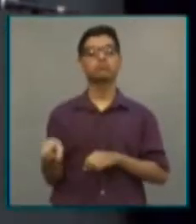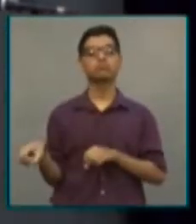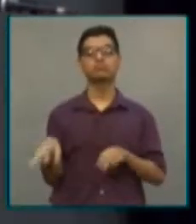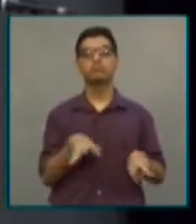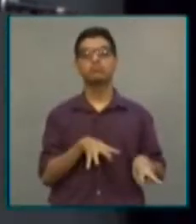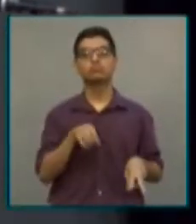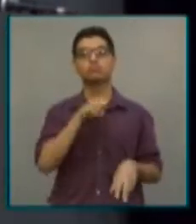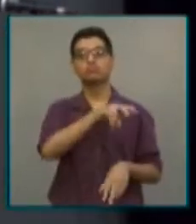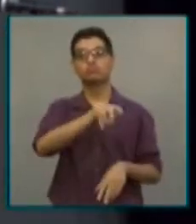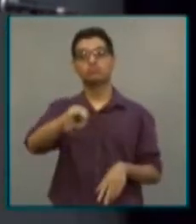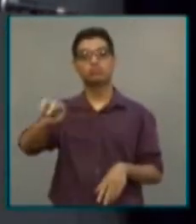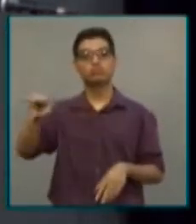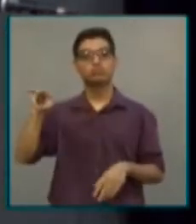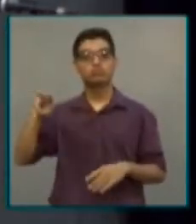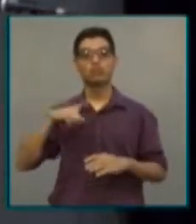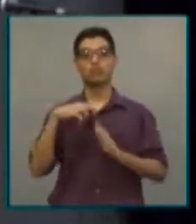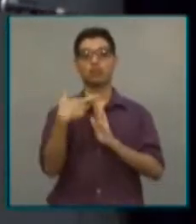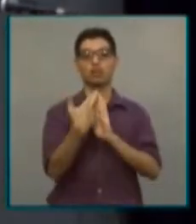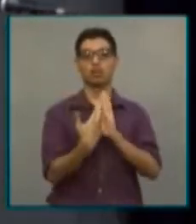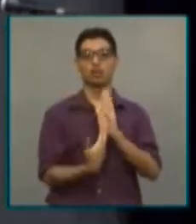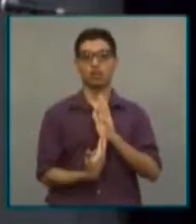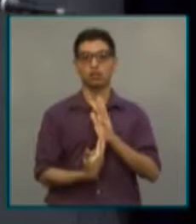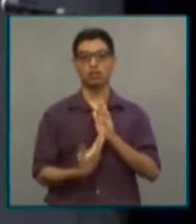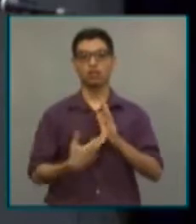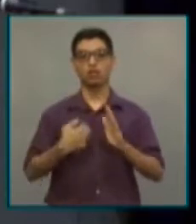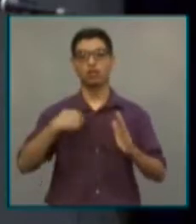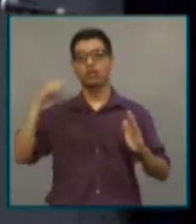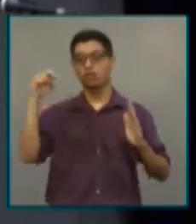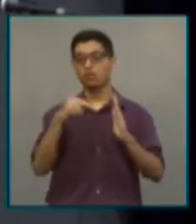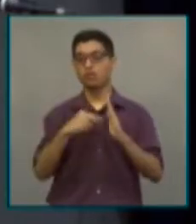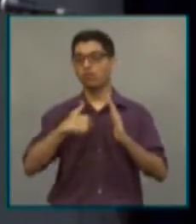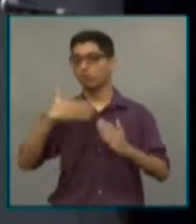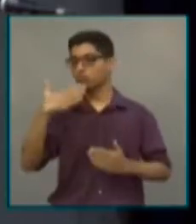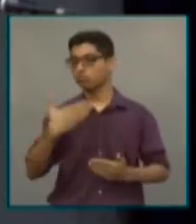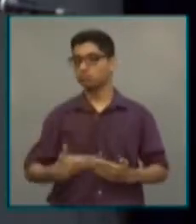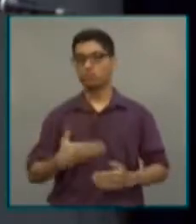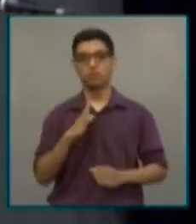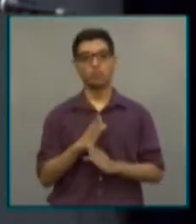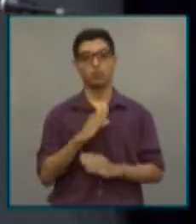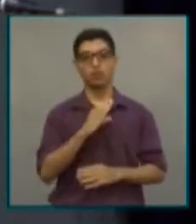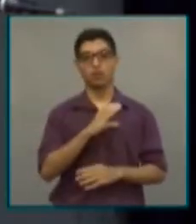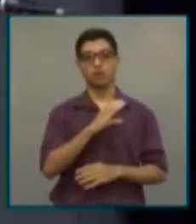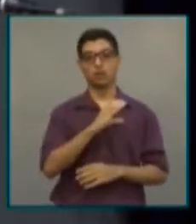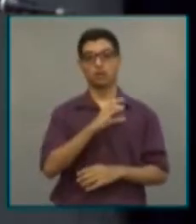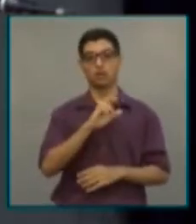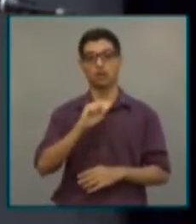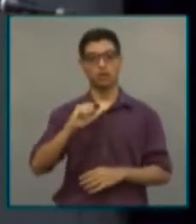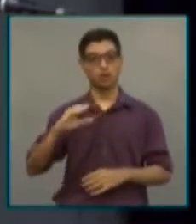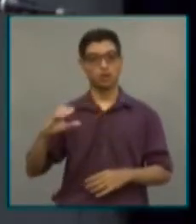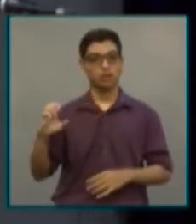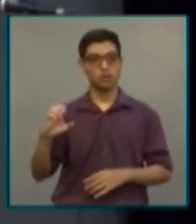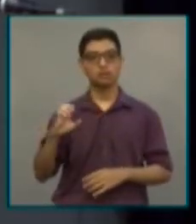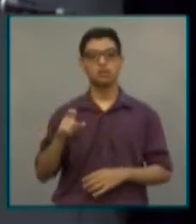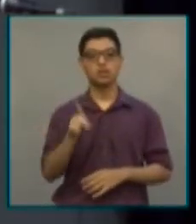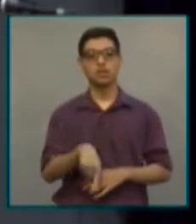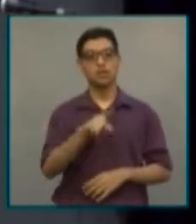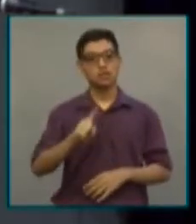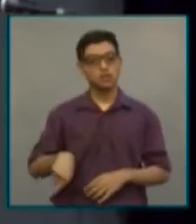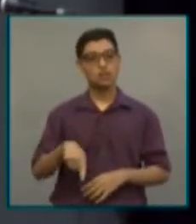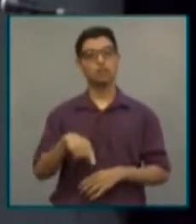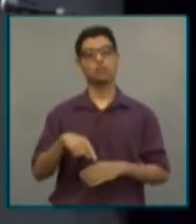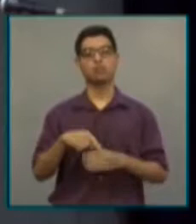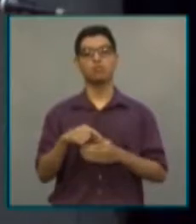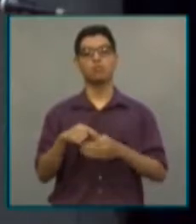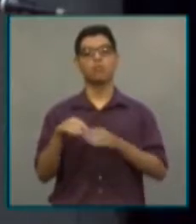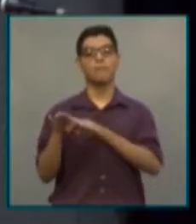nos procurou com um relatório e disse: Erinaldo, estou impressionado, porque a Caasse cancelou a anuidade, fez redução de receita,